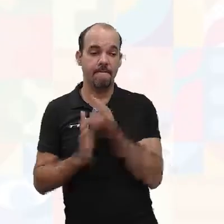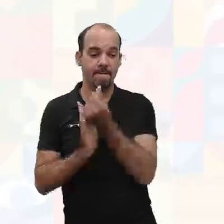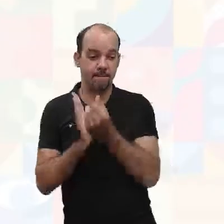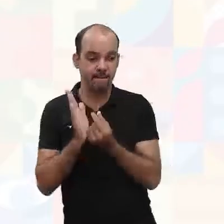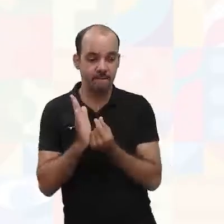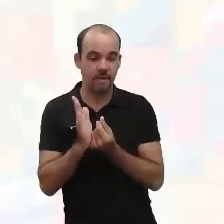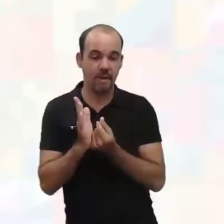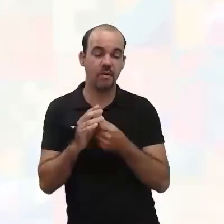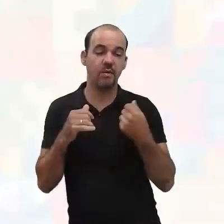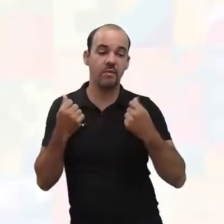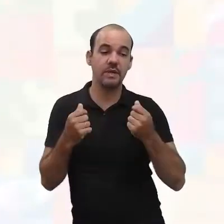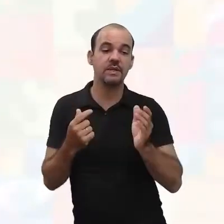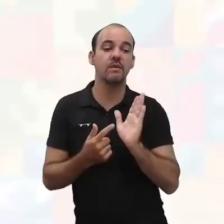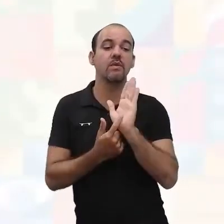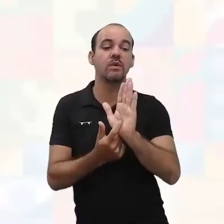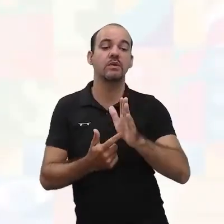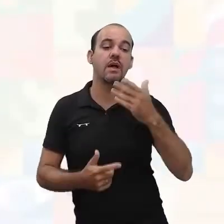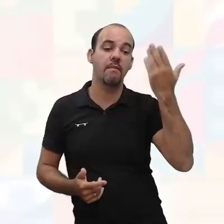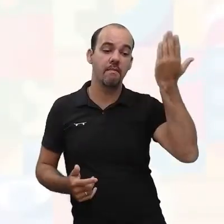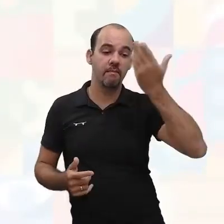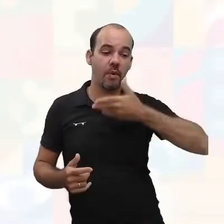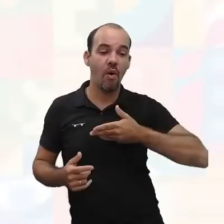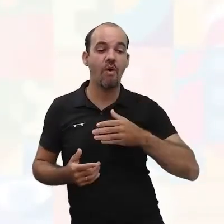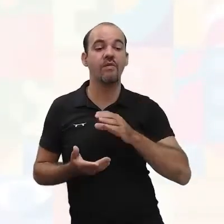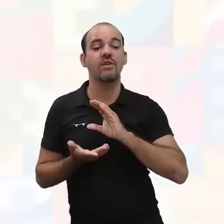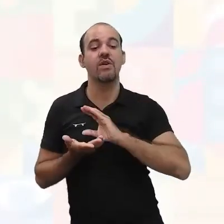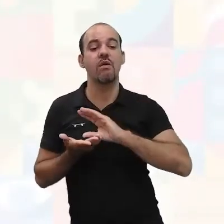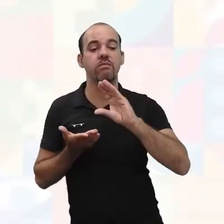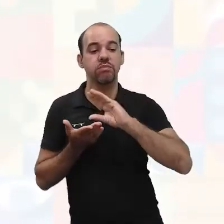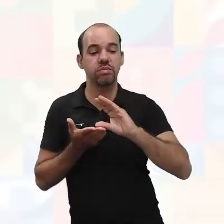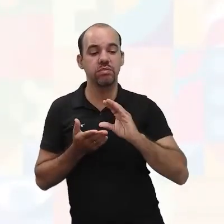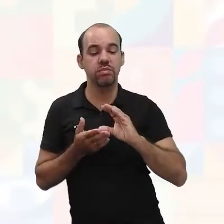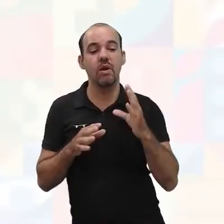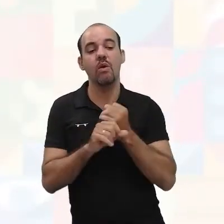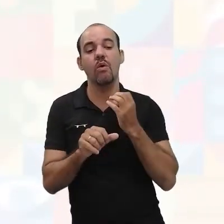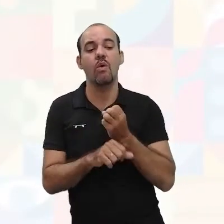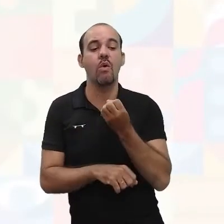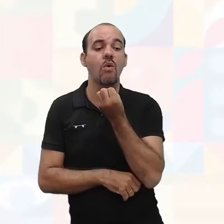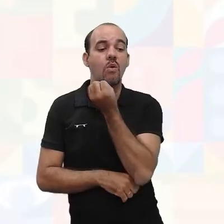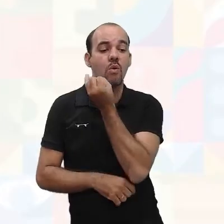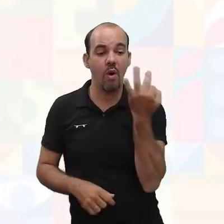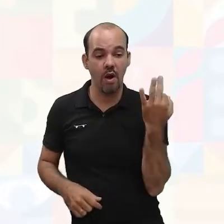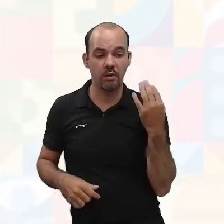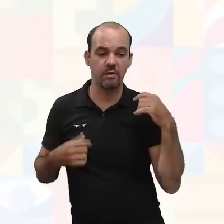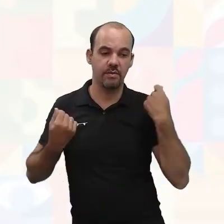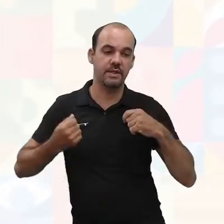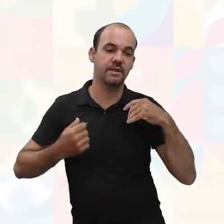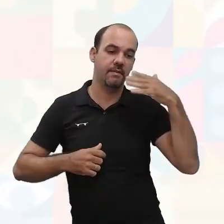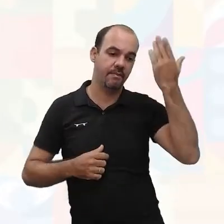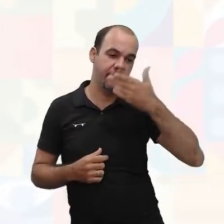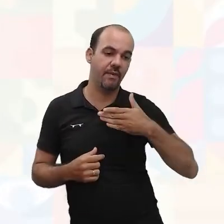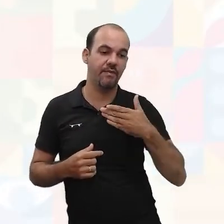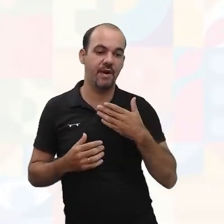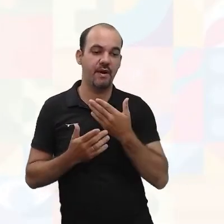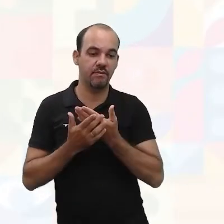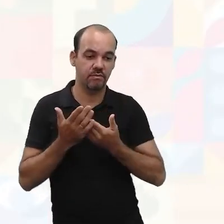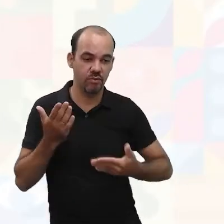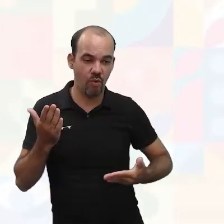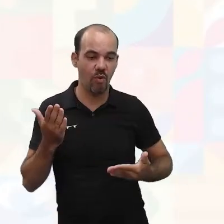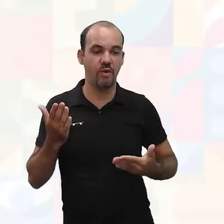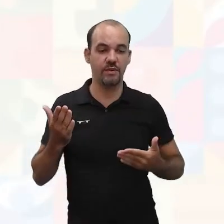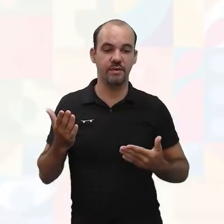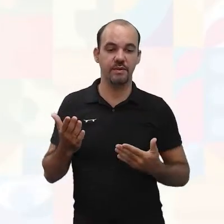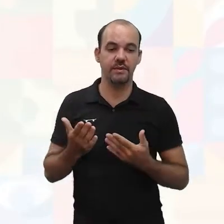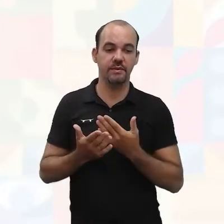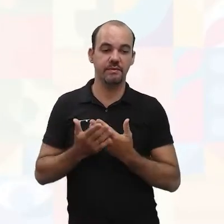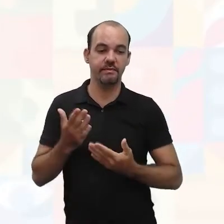ser dada, né, uma transparência, como esses recursos são aplicados, né, e prestação de contas, órgãos